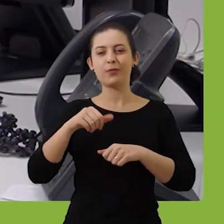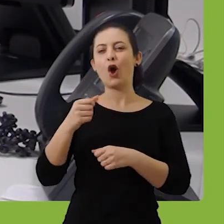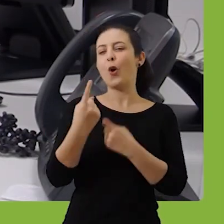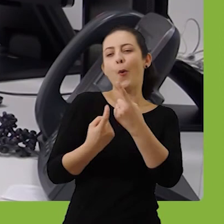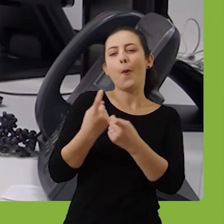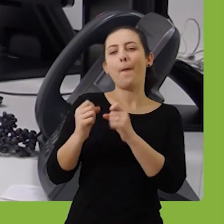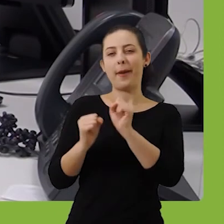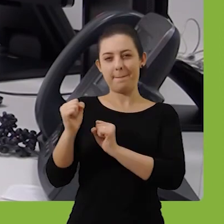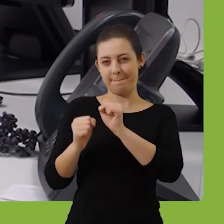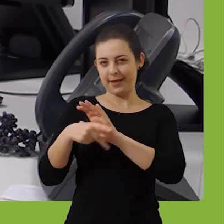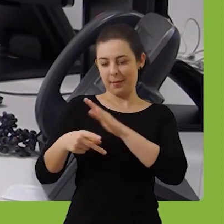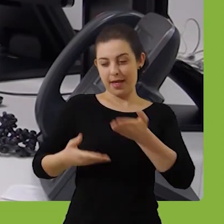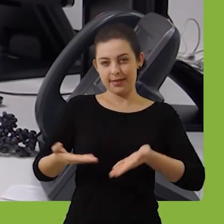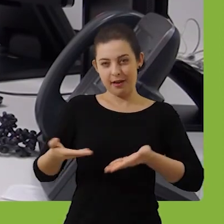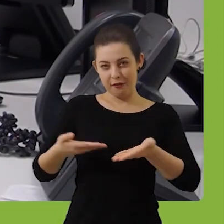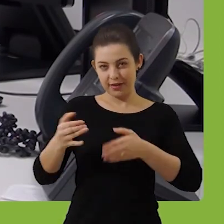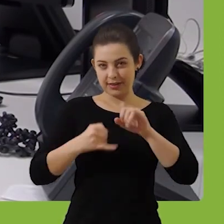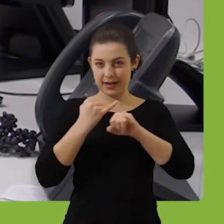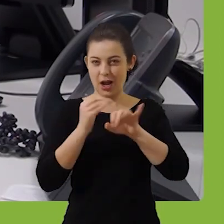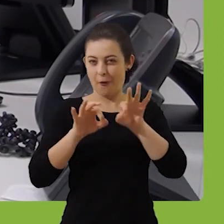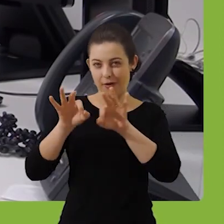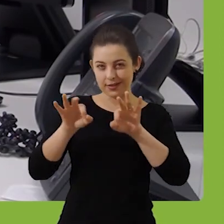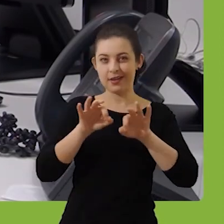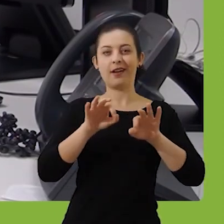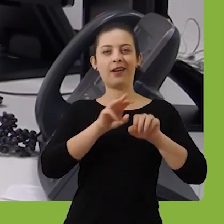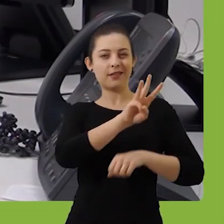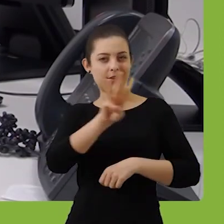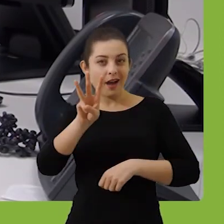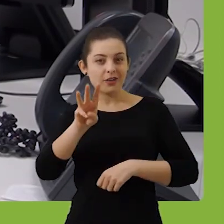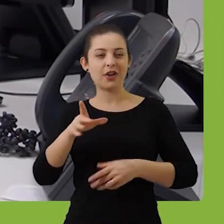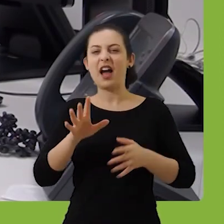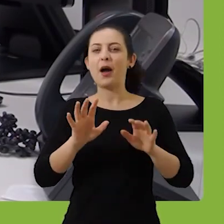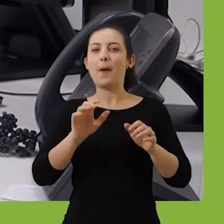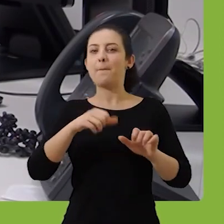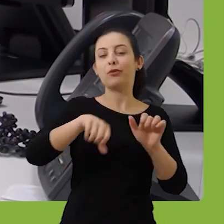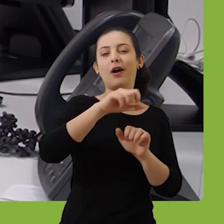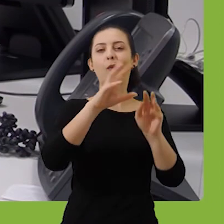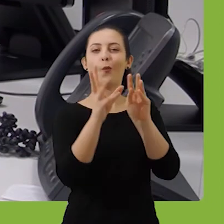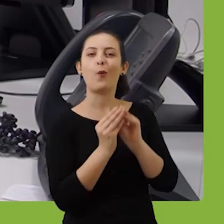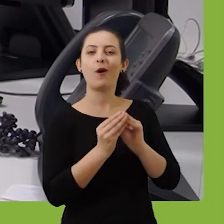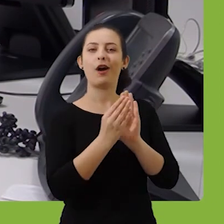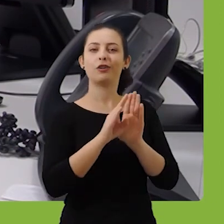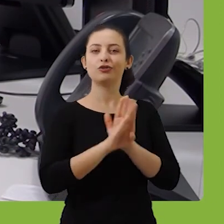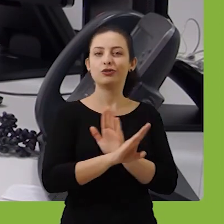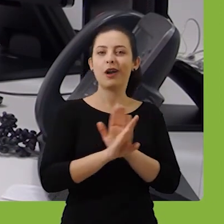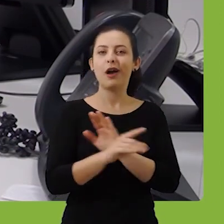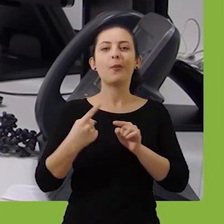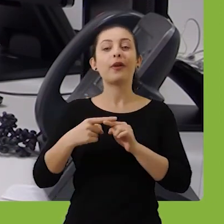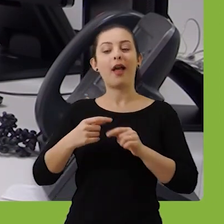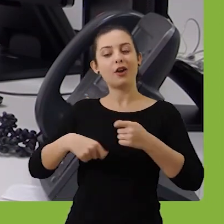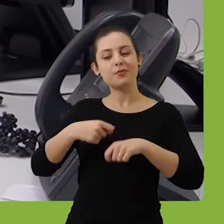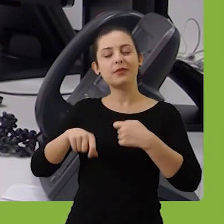algumas empresas prestadoras de serviço de organização dos portais simplesmente se suprimiram alguns dados porque a